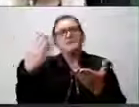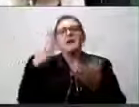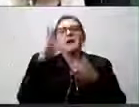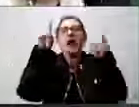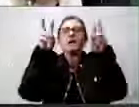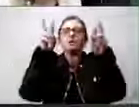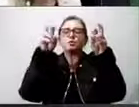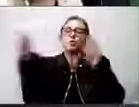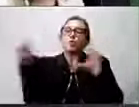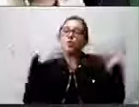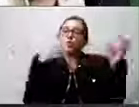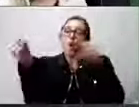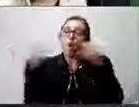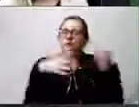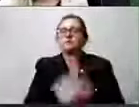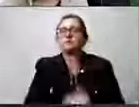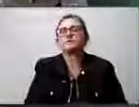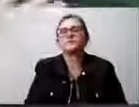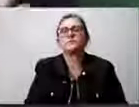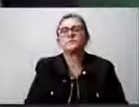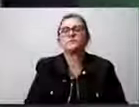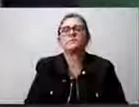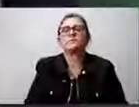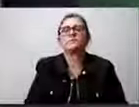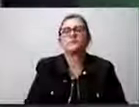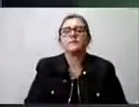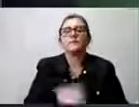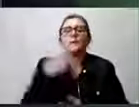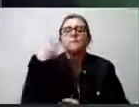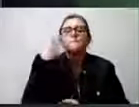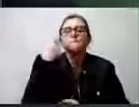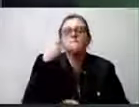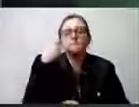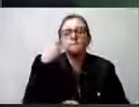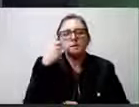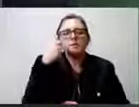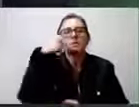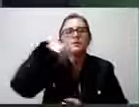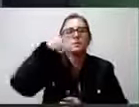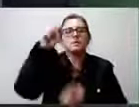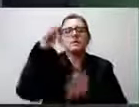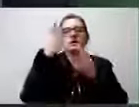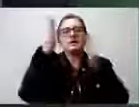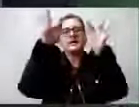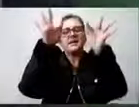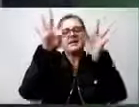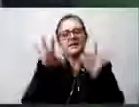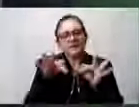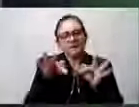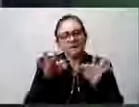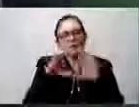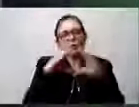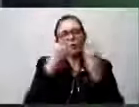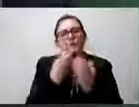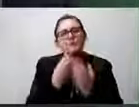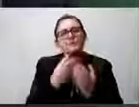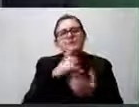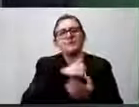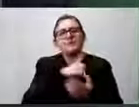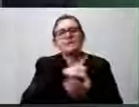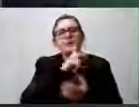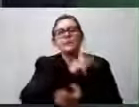muito obrigada mesmo. Pessoal, eu preciso, então, ir para o nosso encerramento hoje do Congresso. Vem aí o presidente